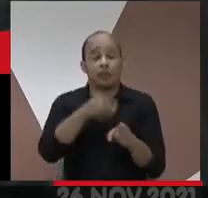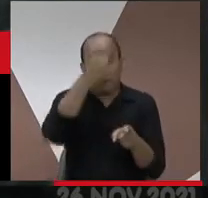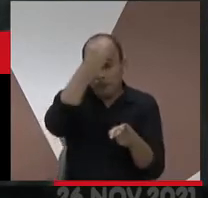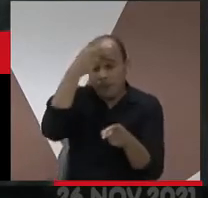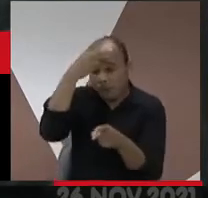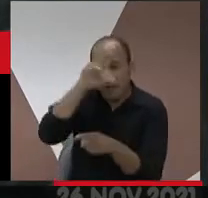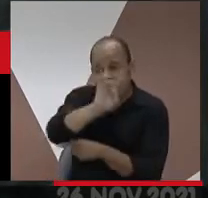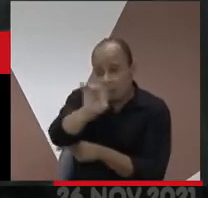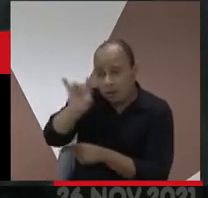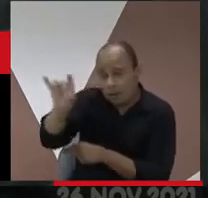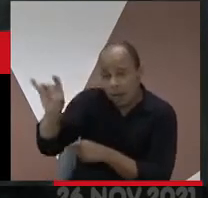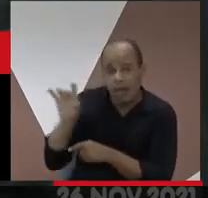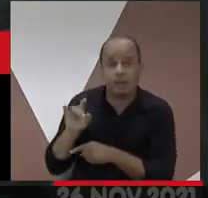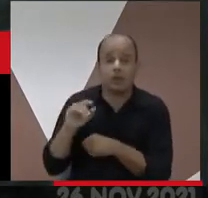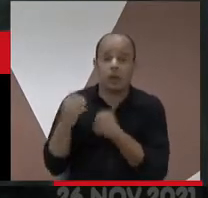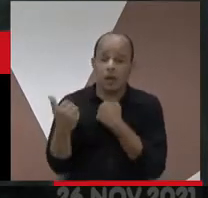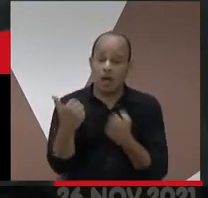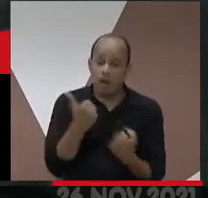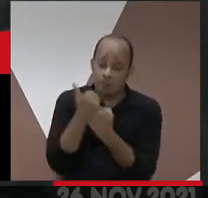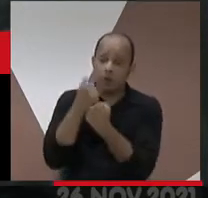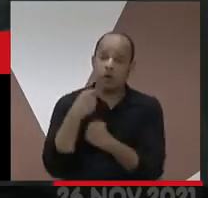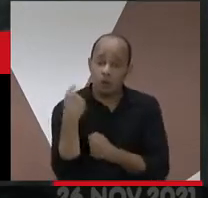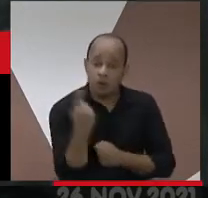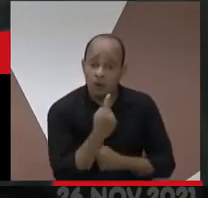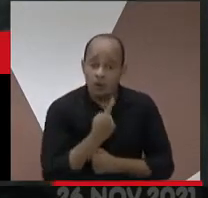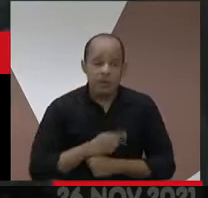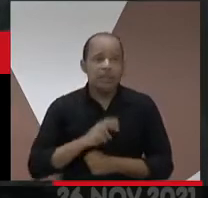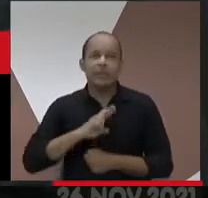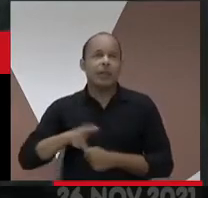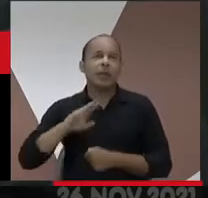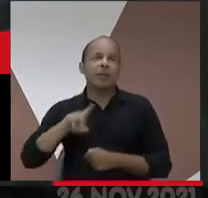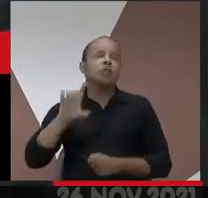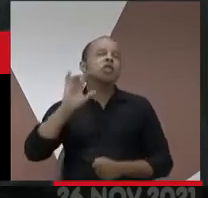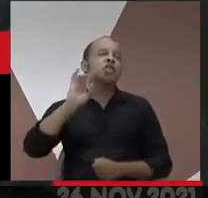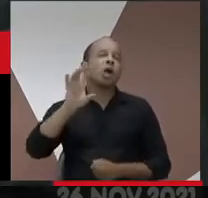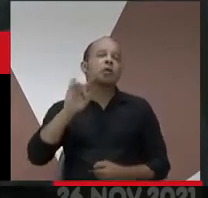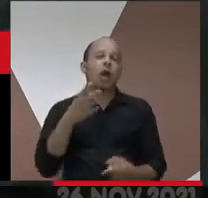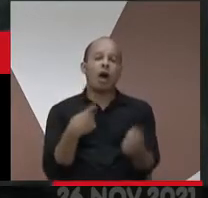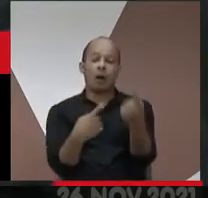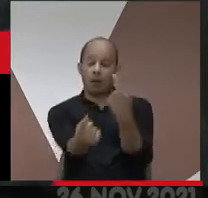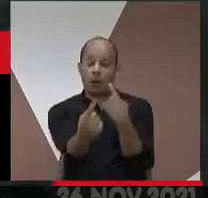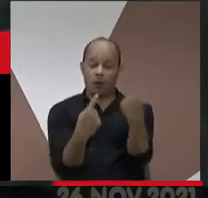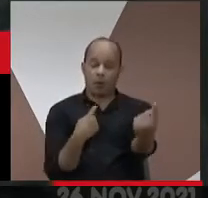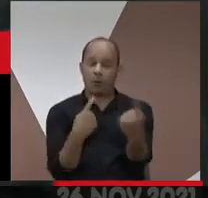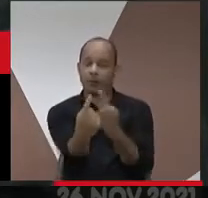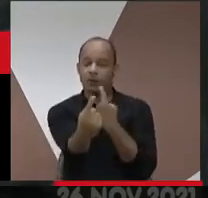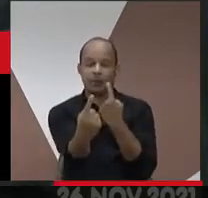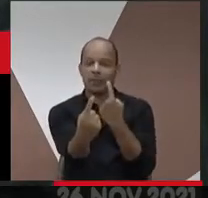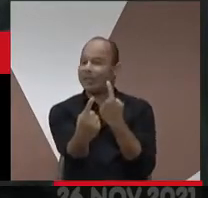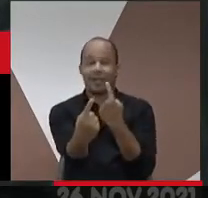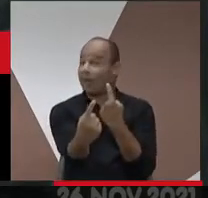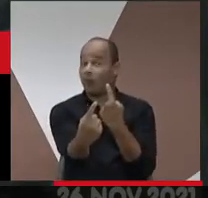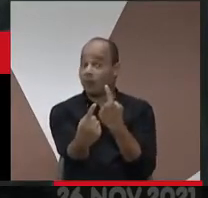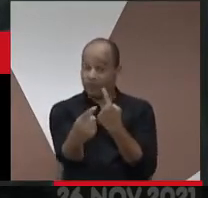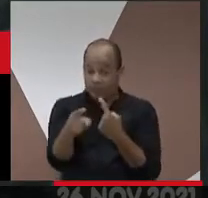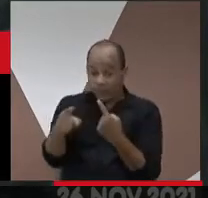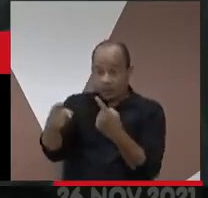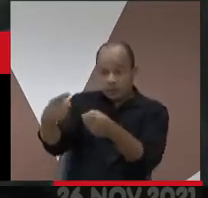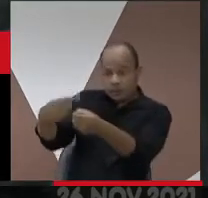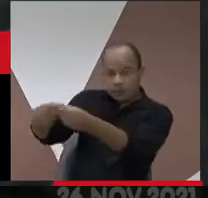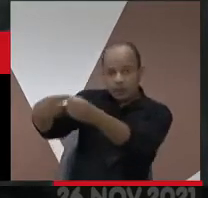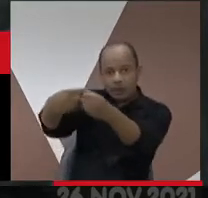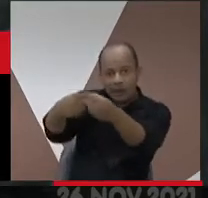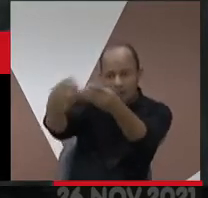a gente ter o acesso ao sistema viário, é a gente também não prejudicar os municípios. Nós